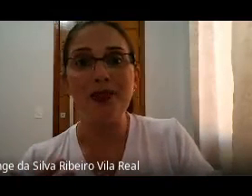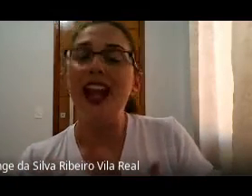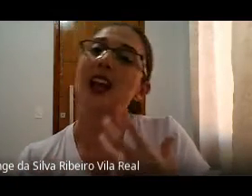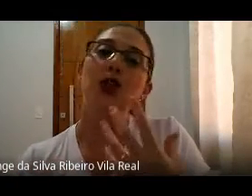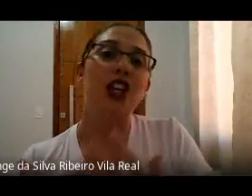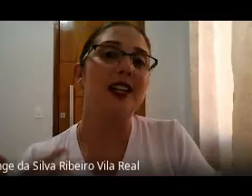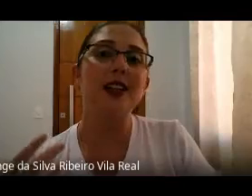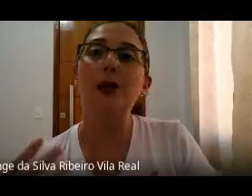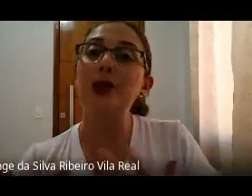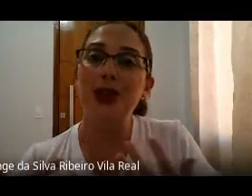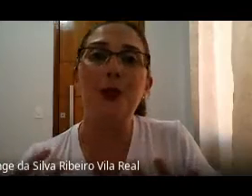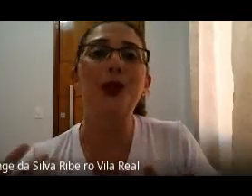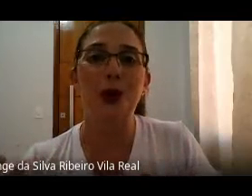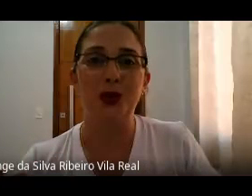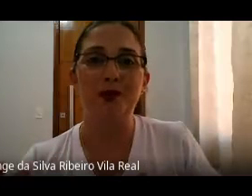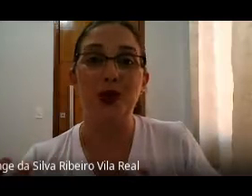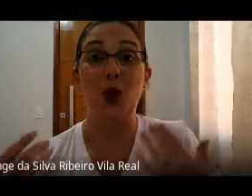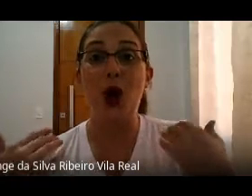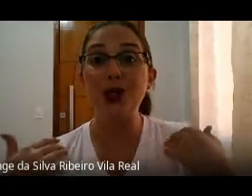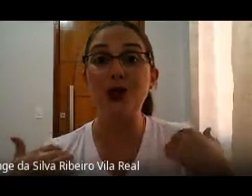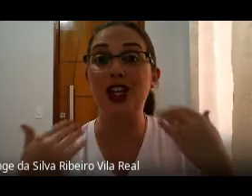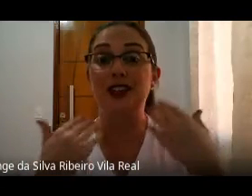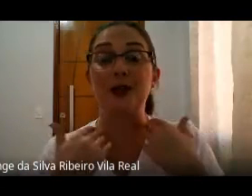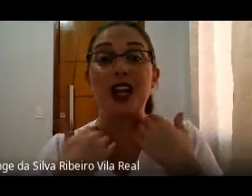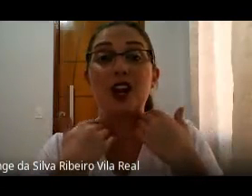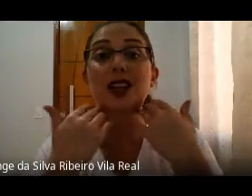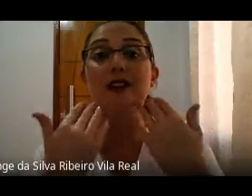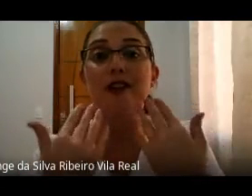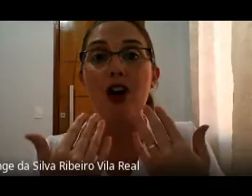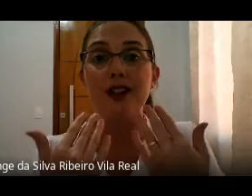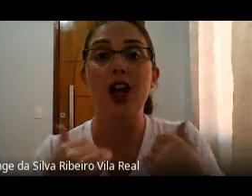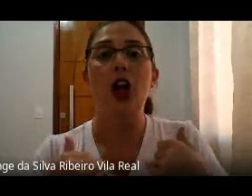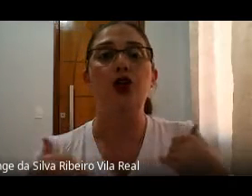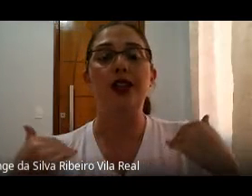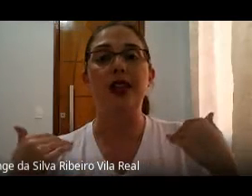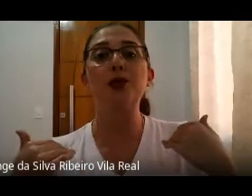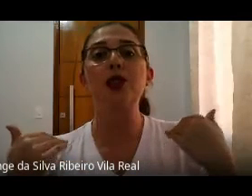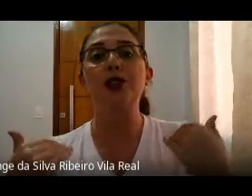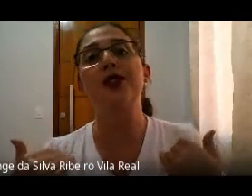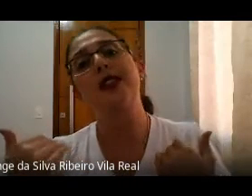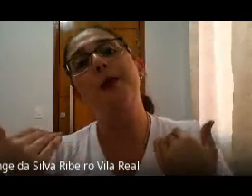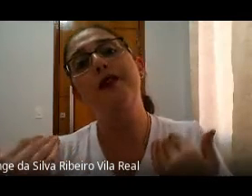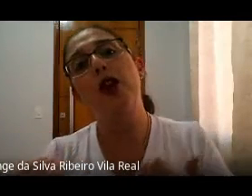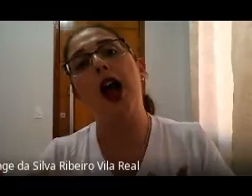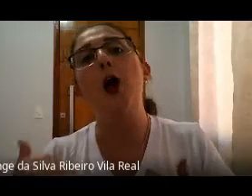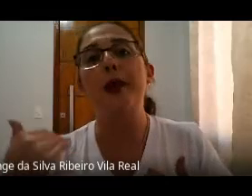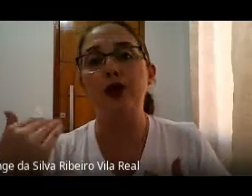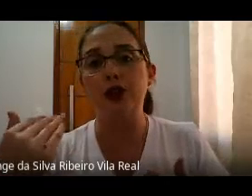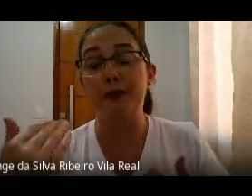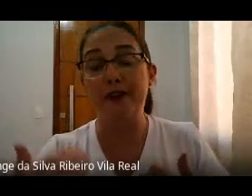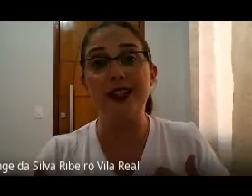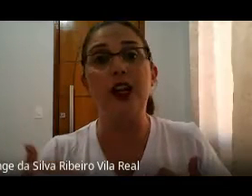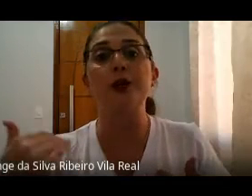ágeis e utilizam isso o tempo todo. Nós utilizamos a nossa voz, utilizamos o nosso sistema